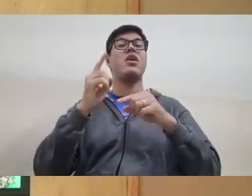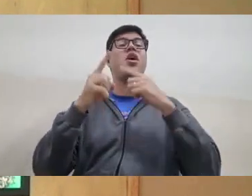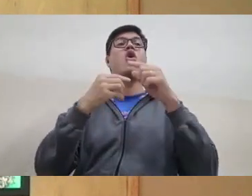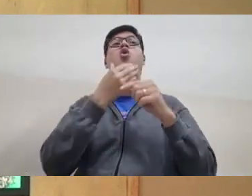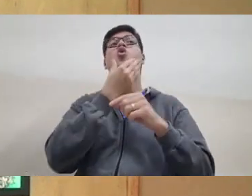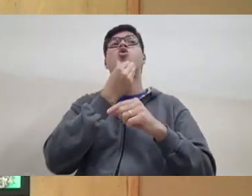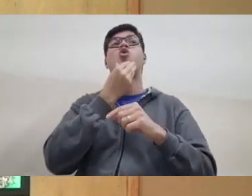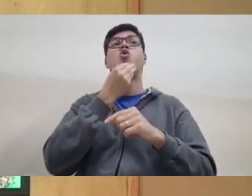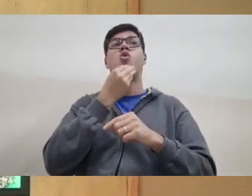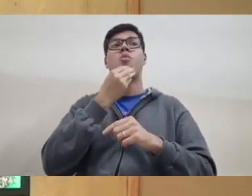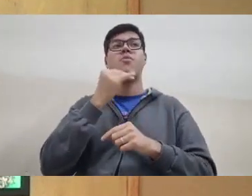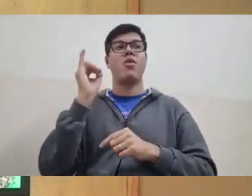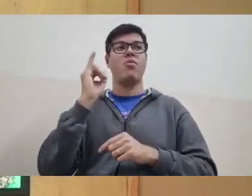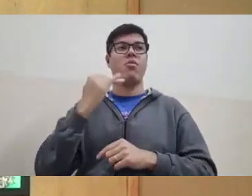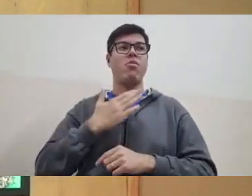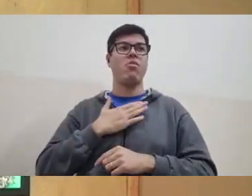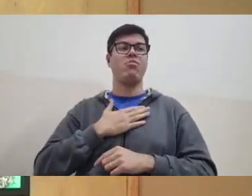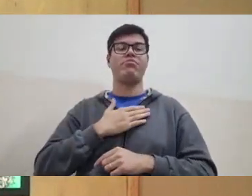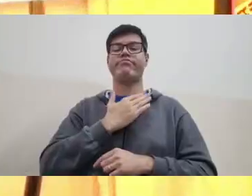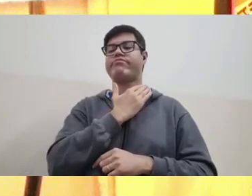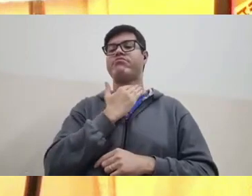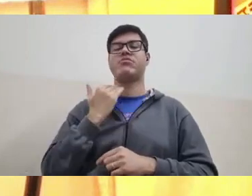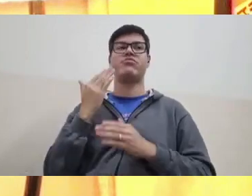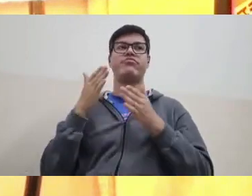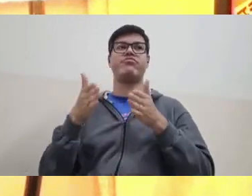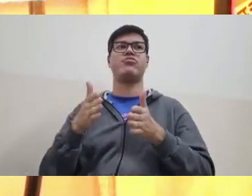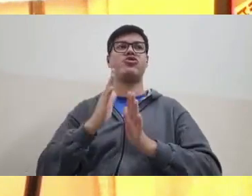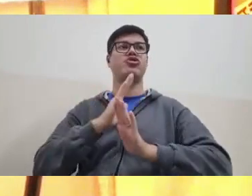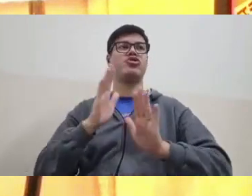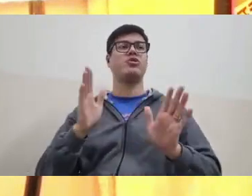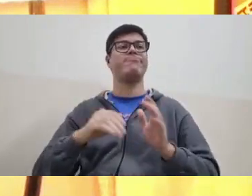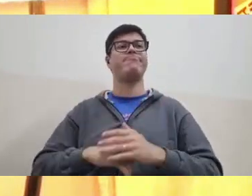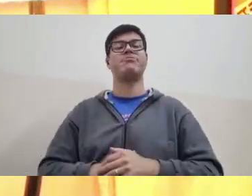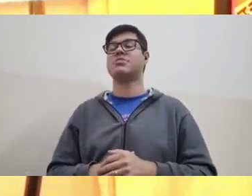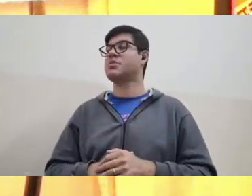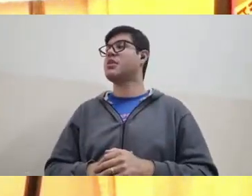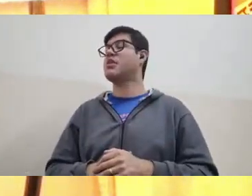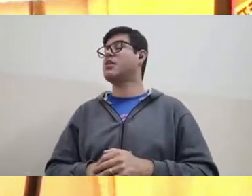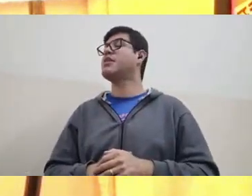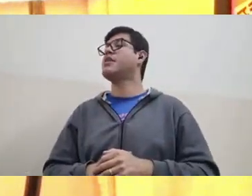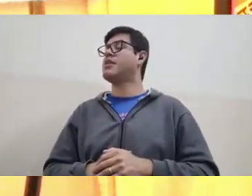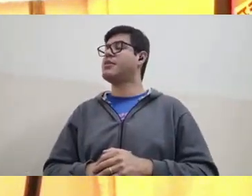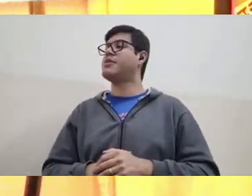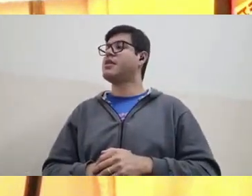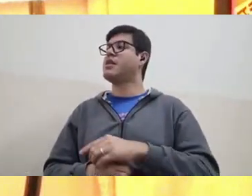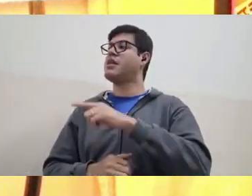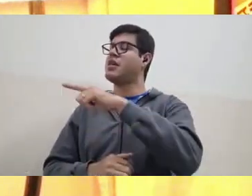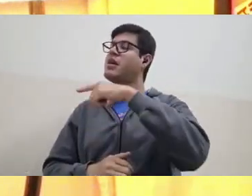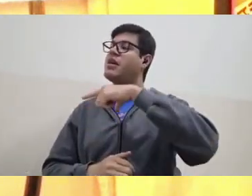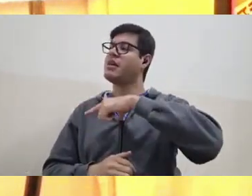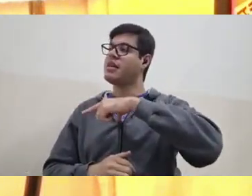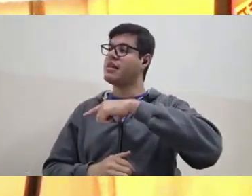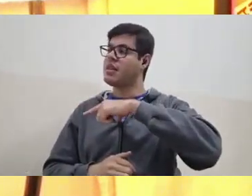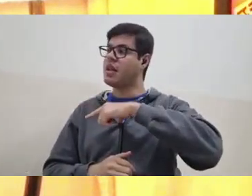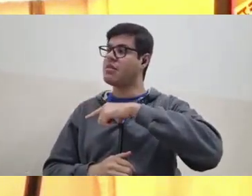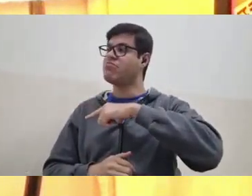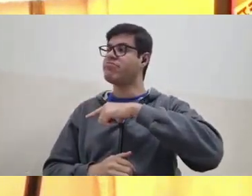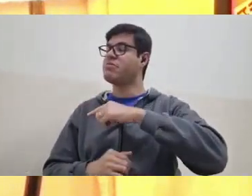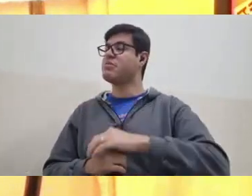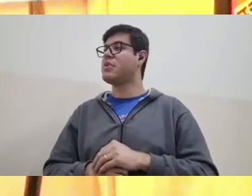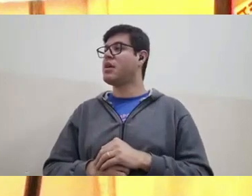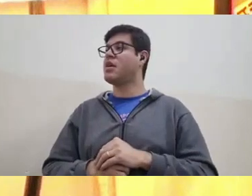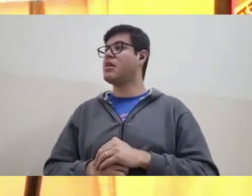fazer o quê bom aí banco Banespa você se confunde a sua história com o banco banesco Ah no trem de dúvida